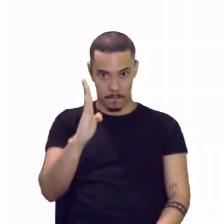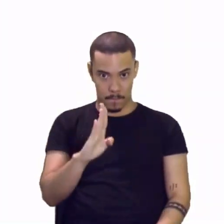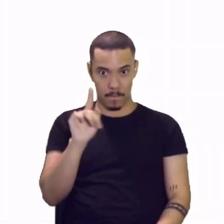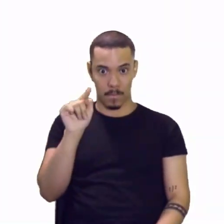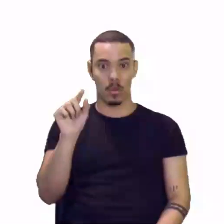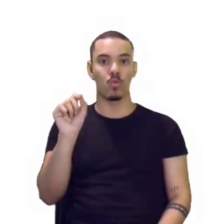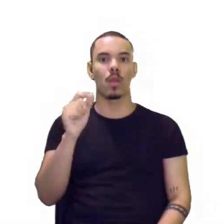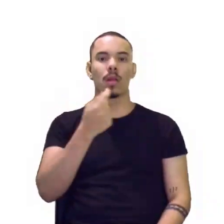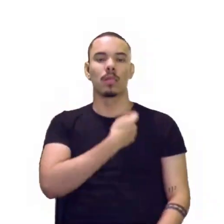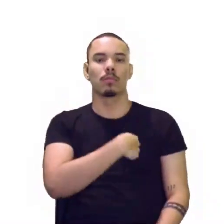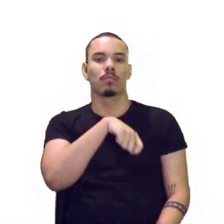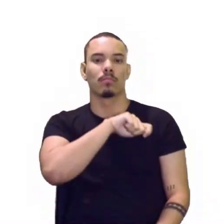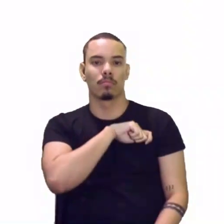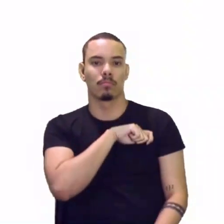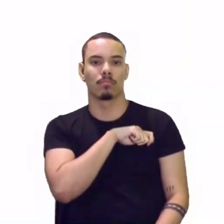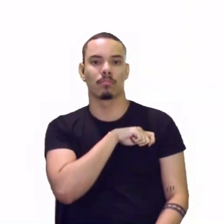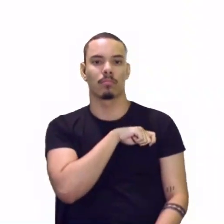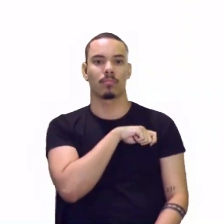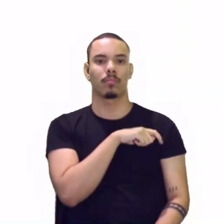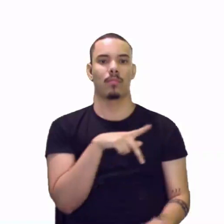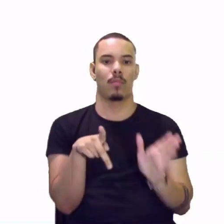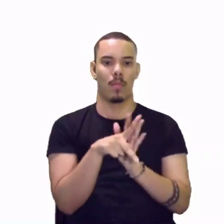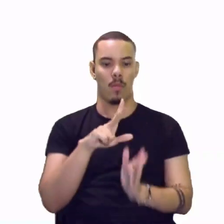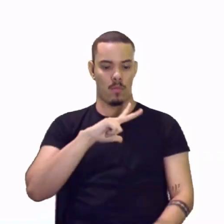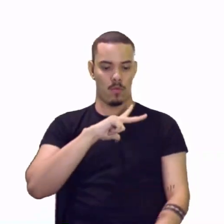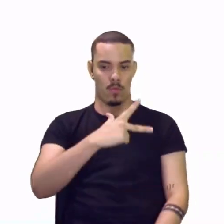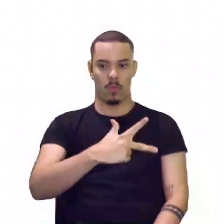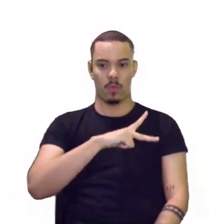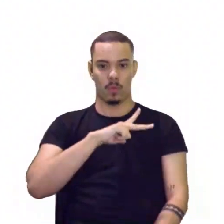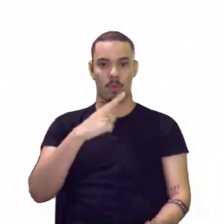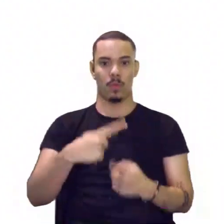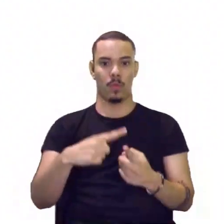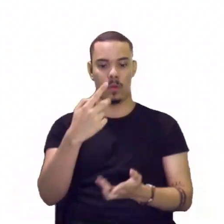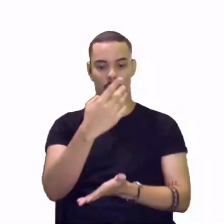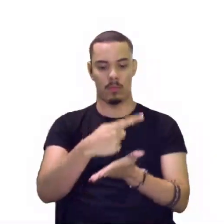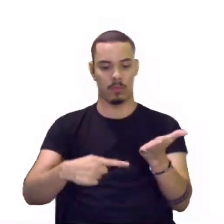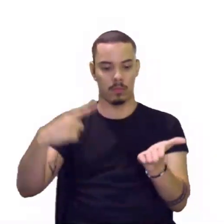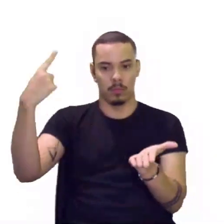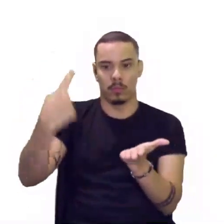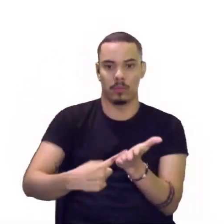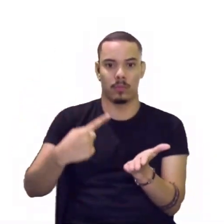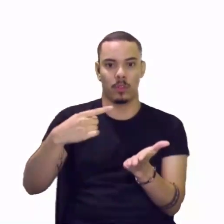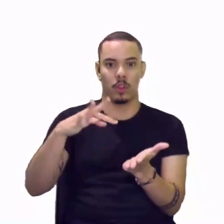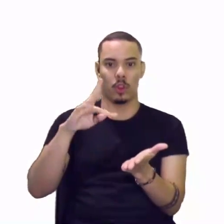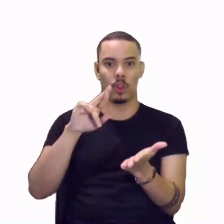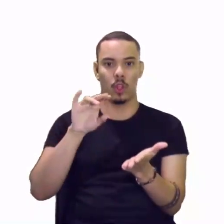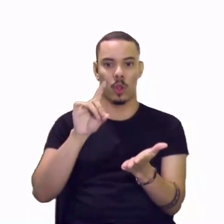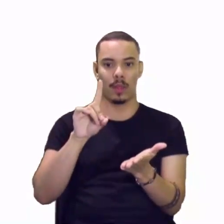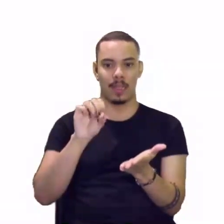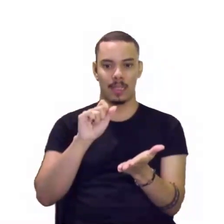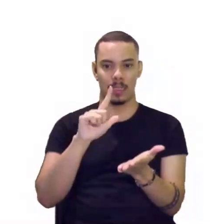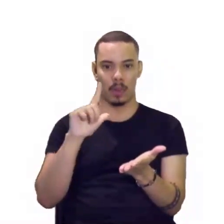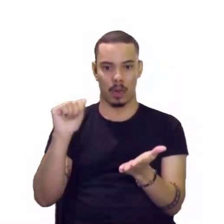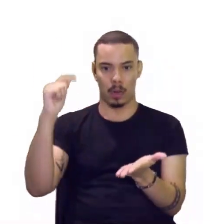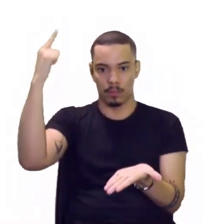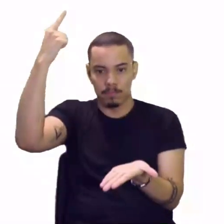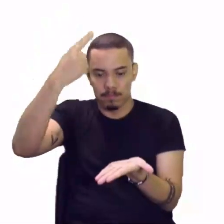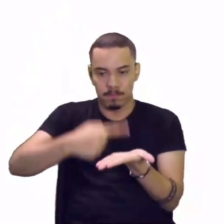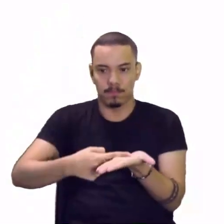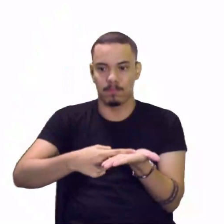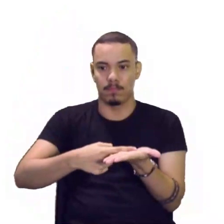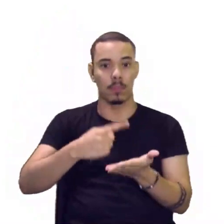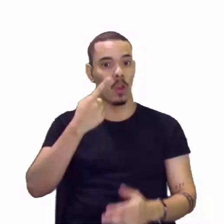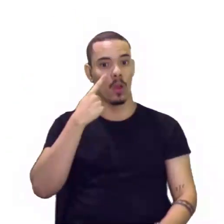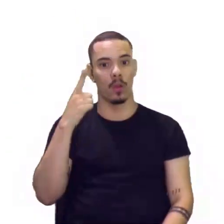de espanhóis e portugueses, pelo Tratado de Tordesilhas. Aí, galera, não tem novidade, é só olhar o mapa. Então, a gente nessa porção